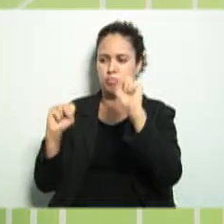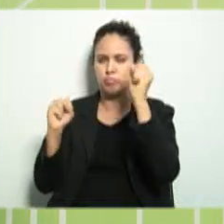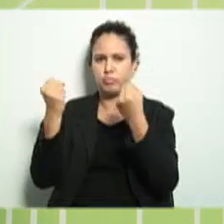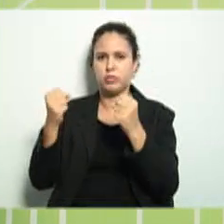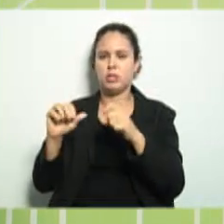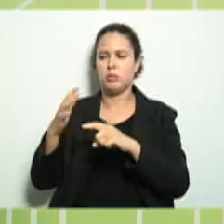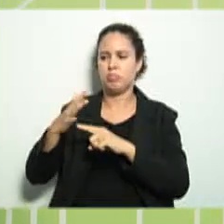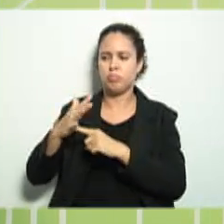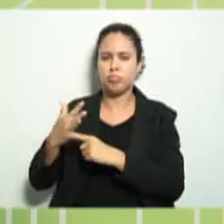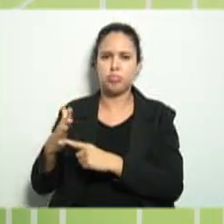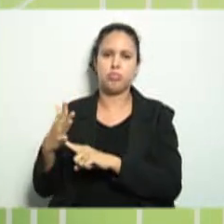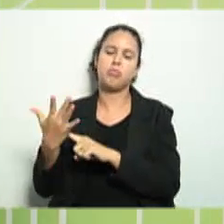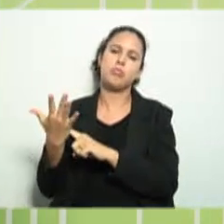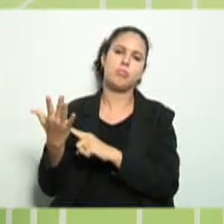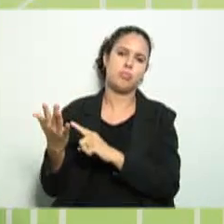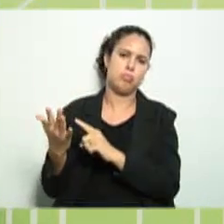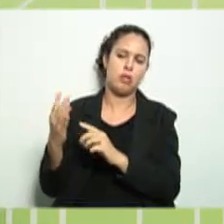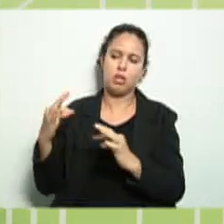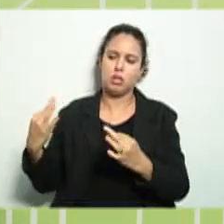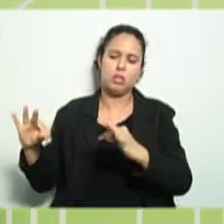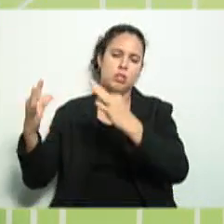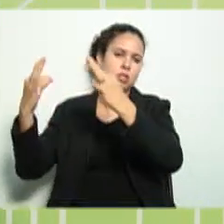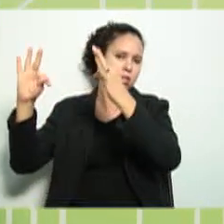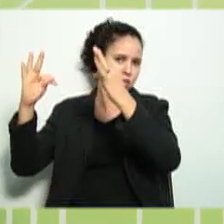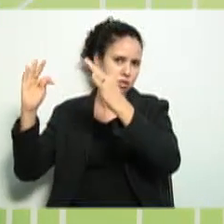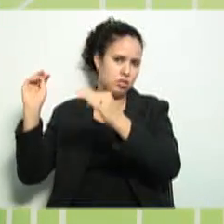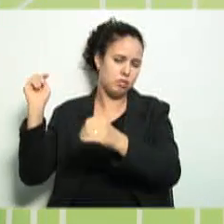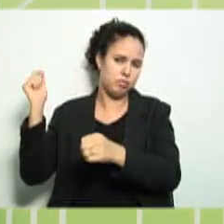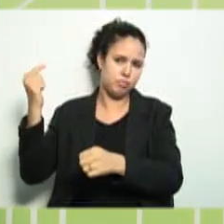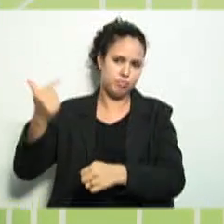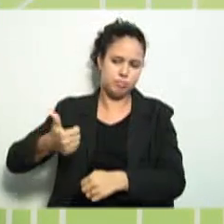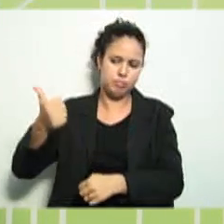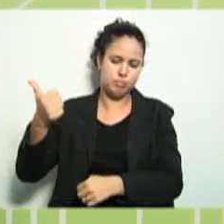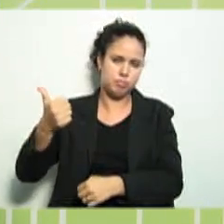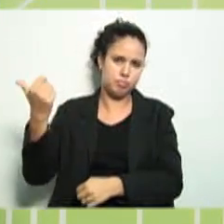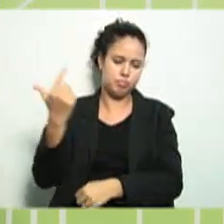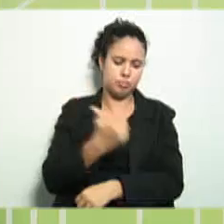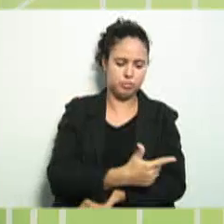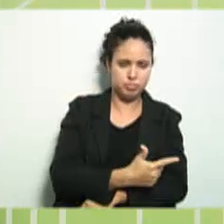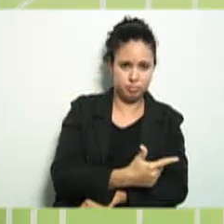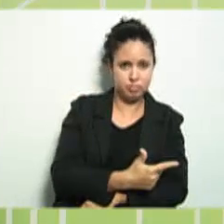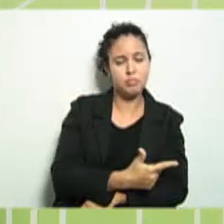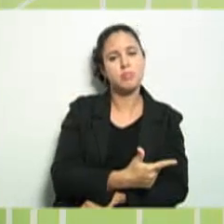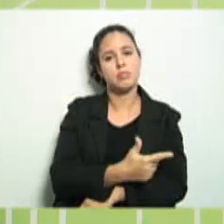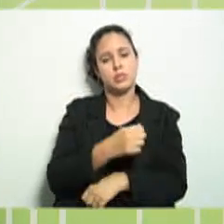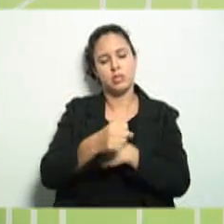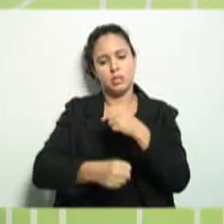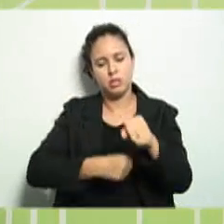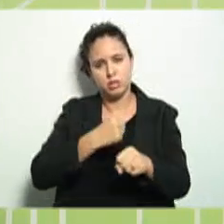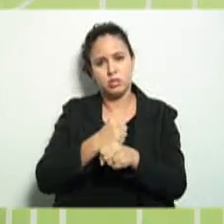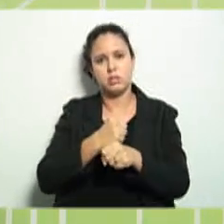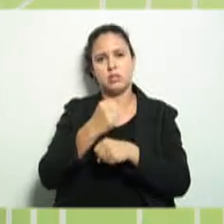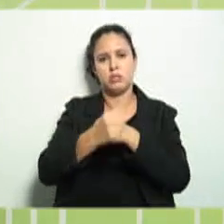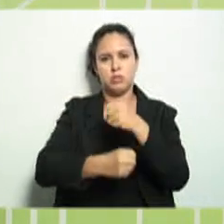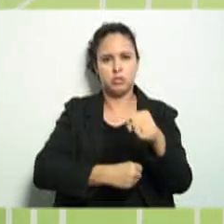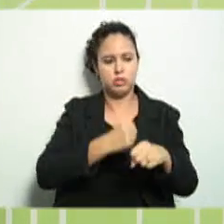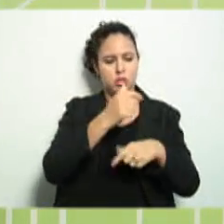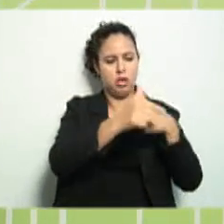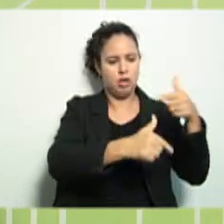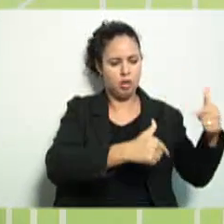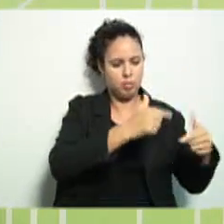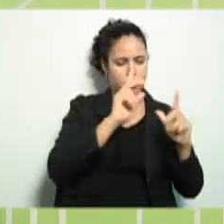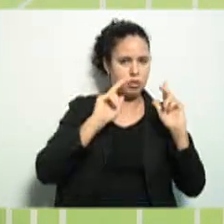muito modernos. Então, são atividades que cada ano que passa, cada geração que passa, vai desempregando mais, vai